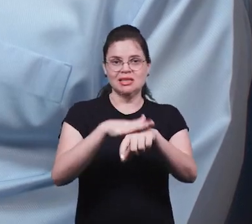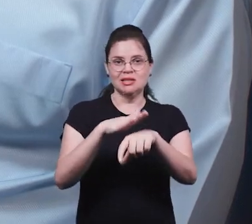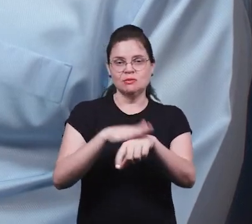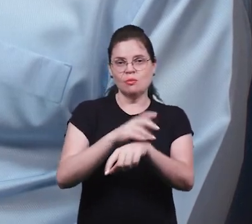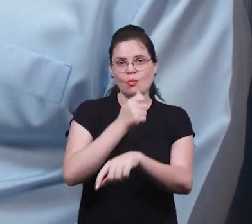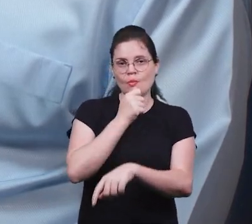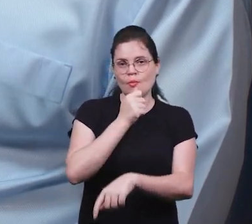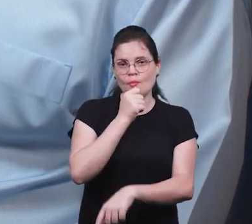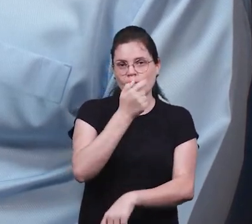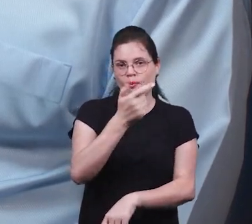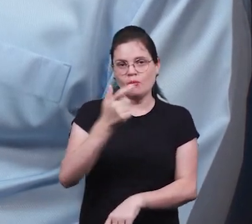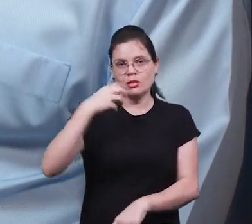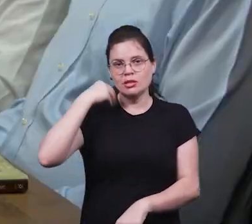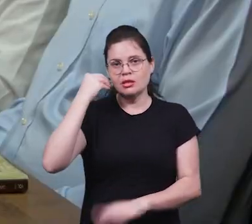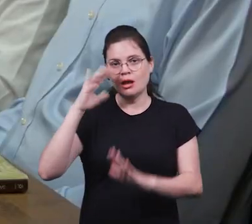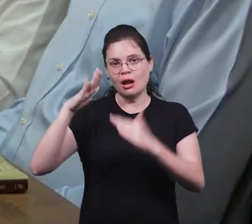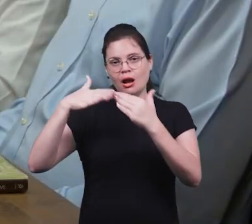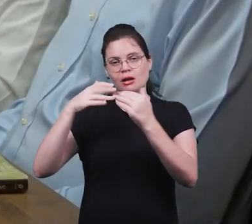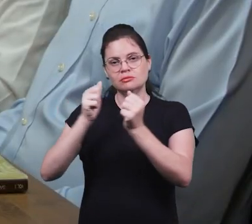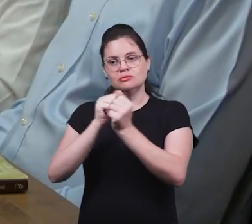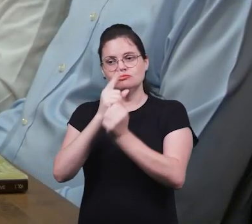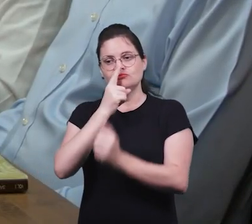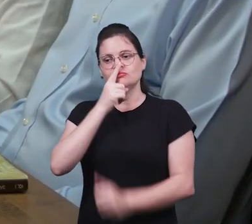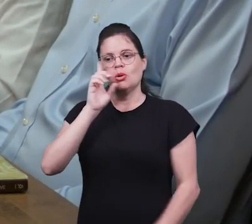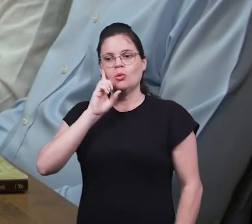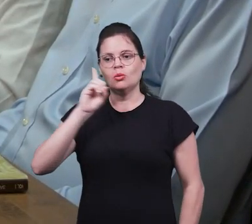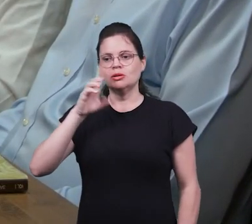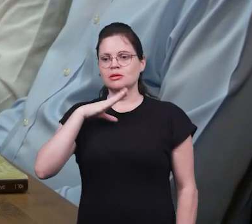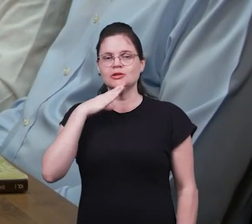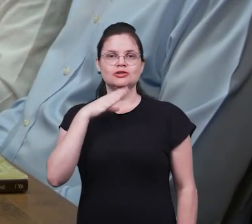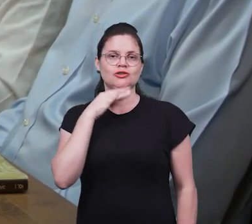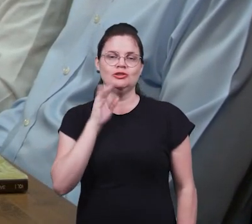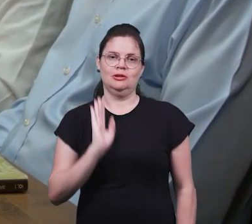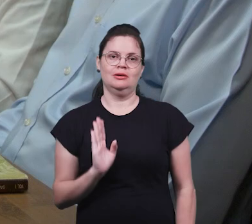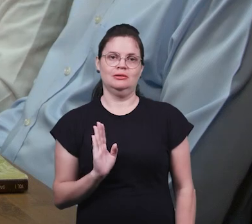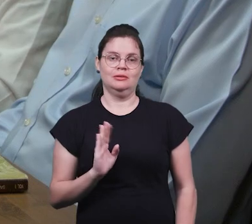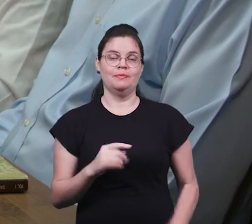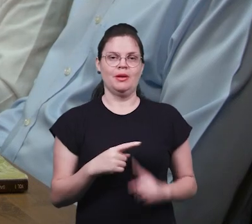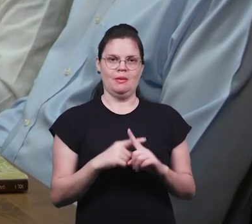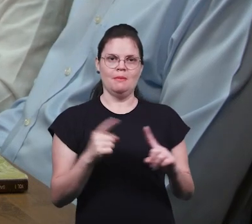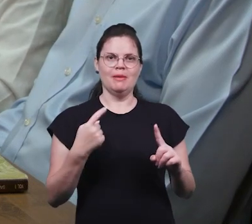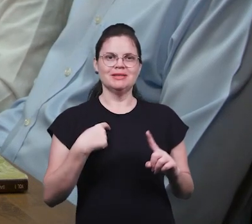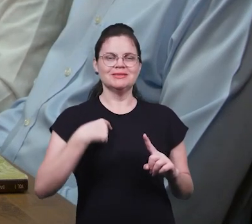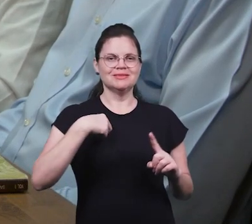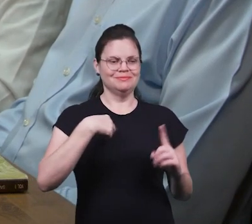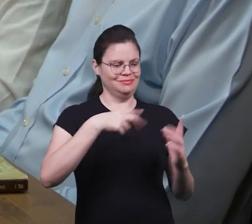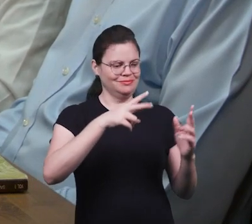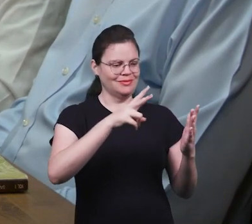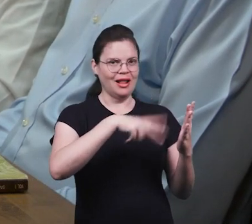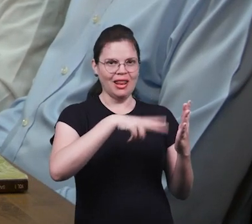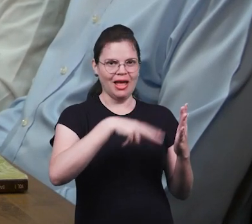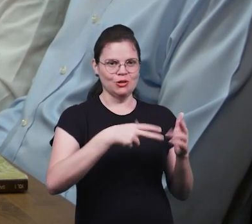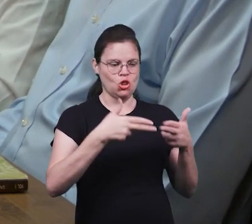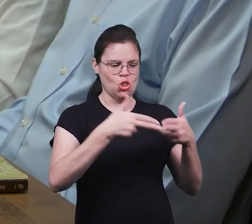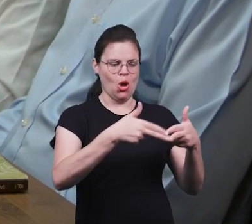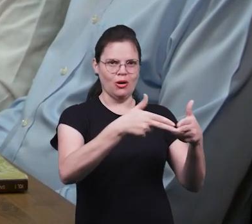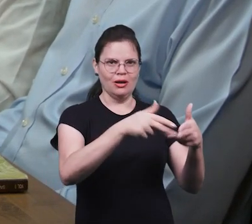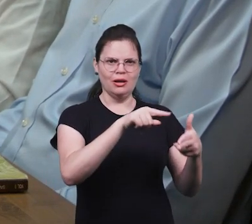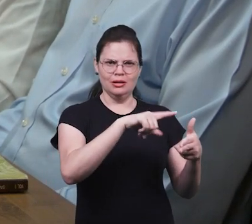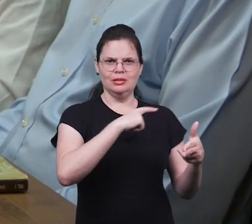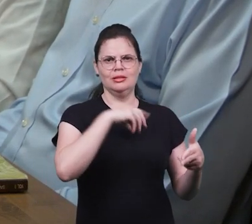experiência pessoal com Deus. Então você vai ver isso presente na vida de Noé. Noé teve uma experiência com Deus.